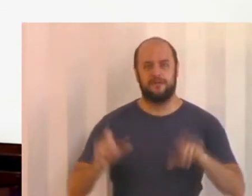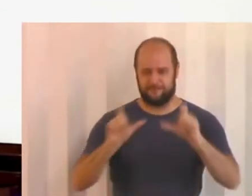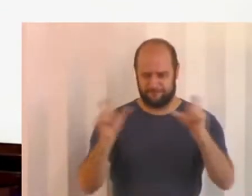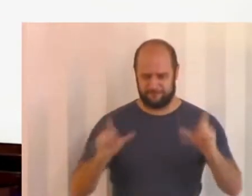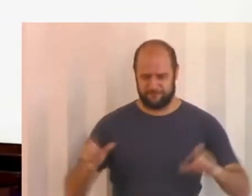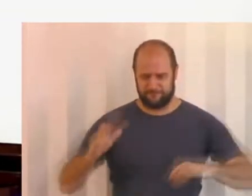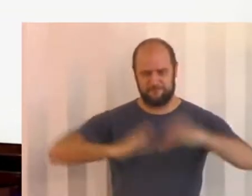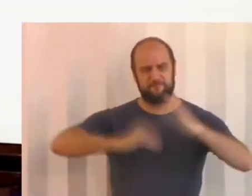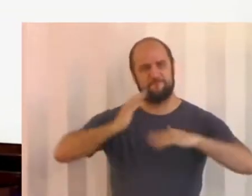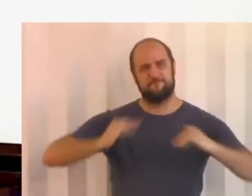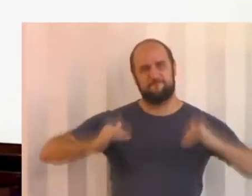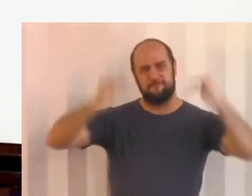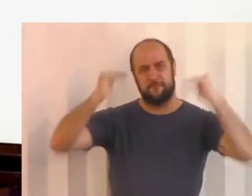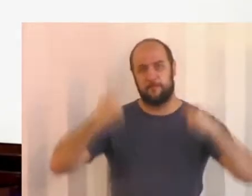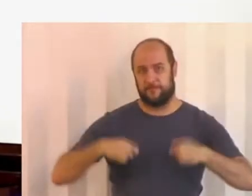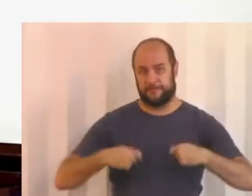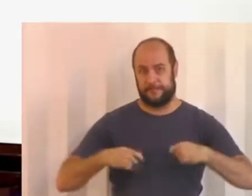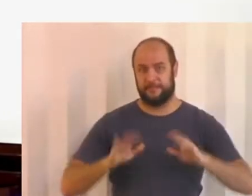como nós fazemos isso?